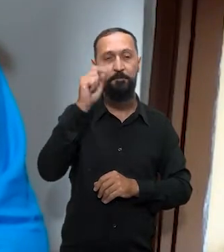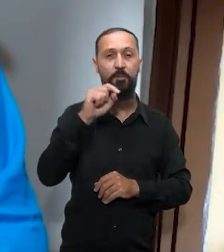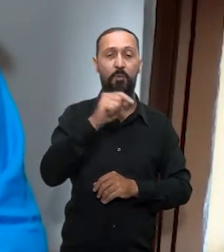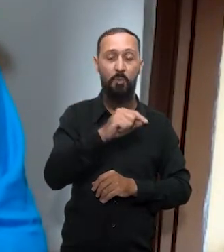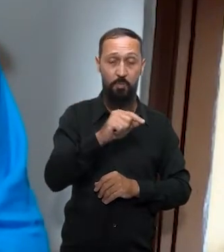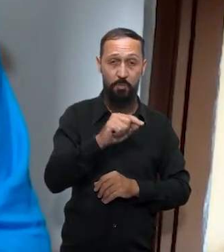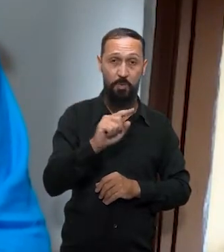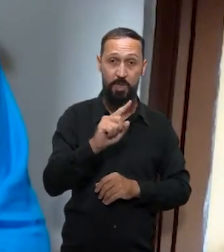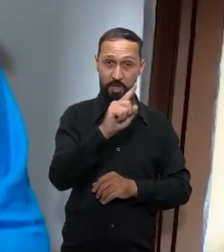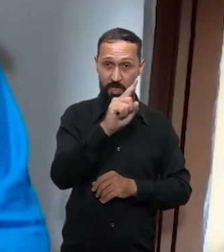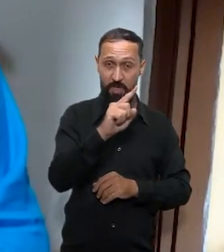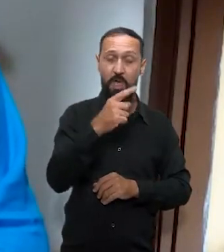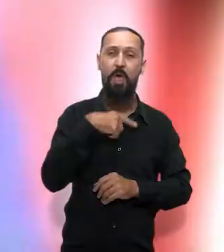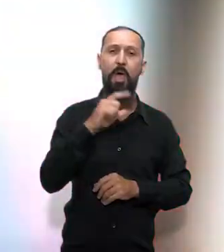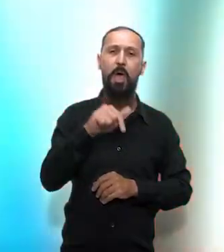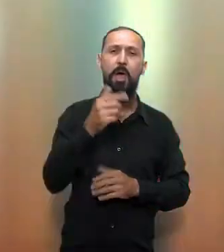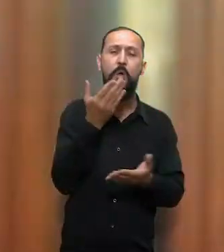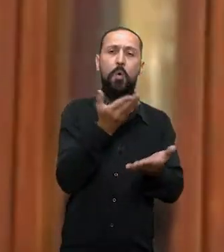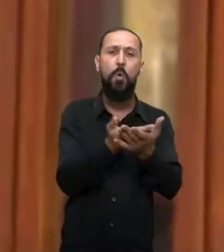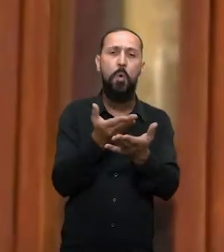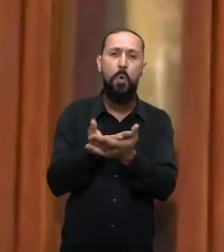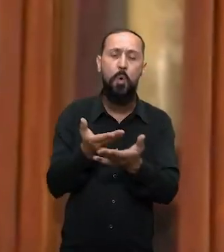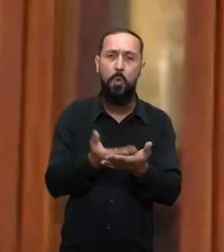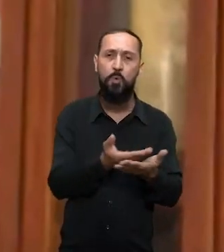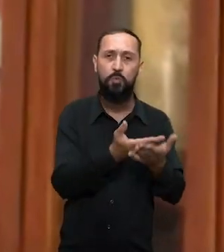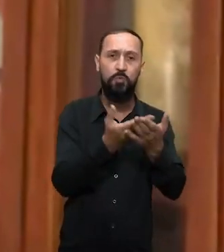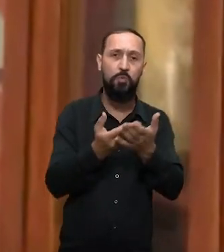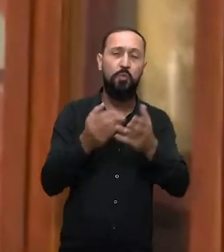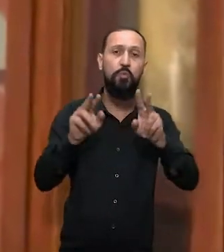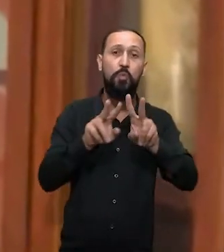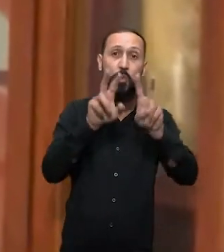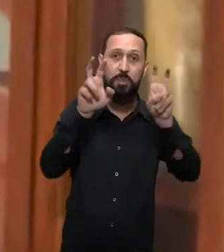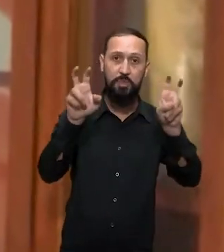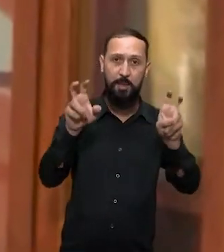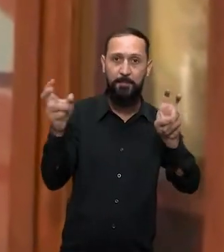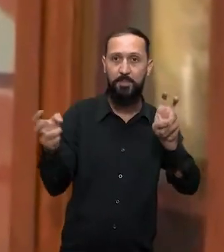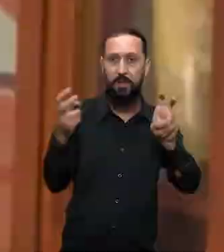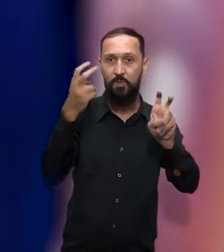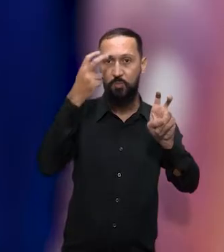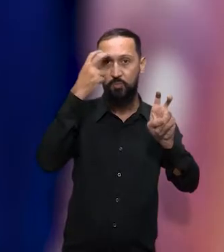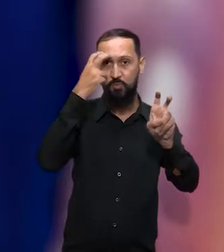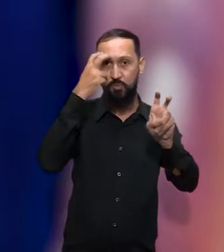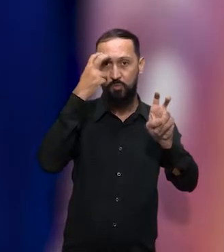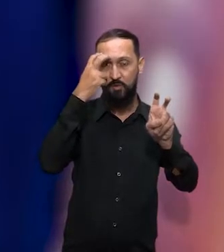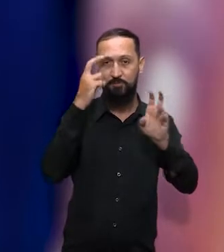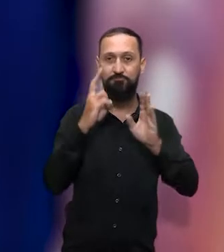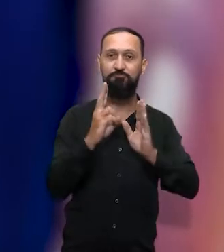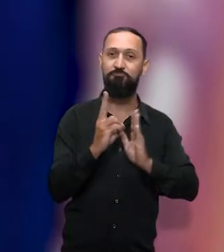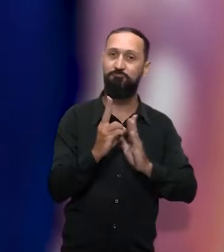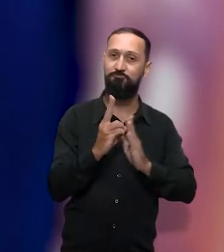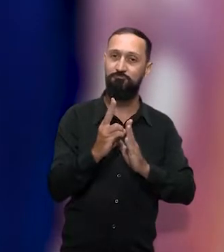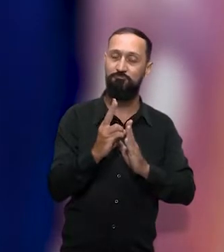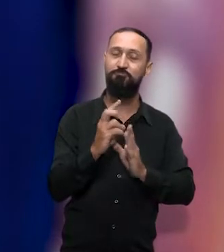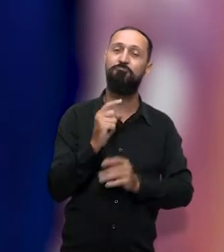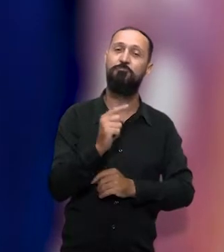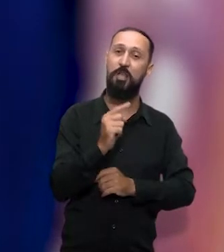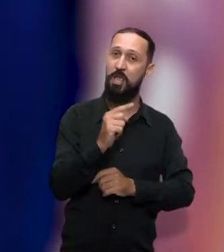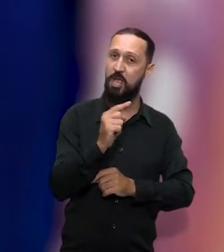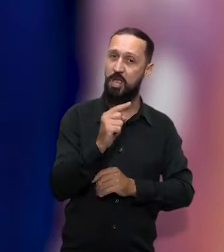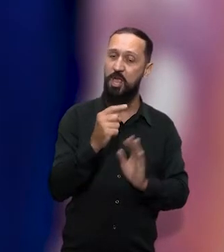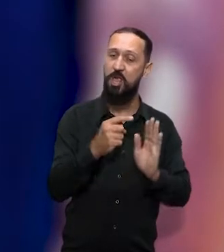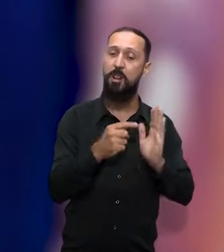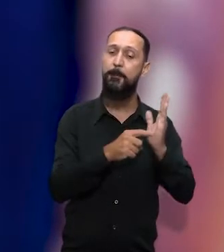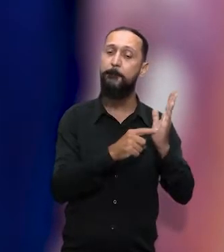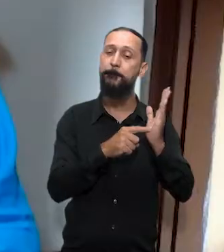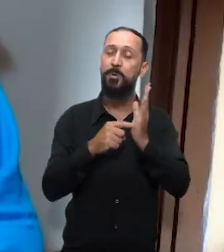Então, como o Henrique Spengler era um grande estudioso da cultura indígena também, então